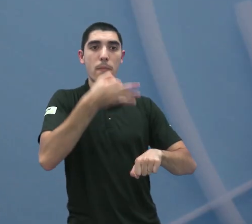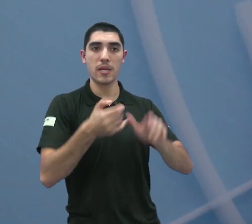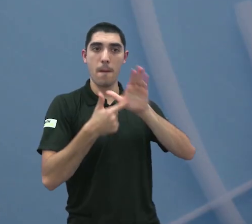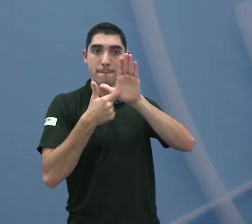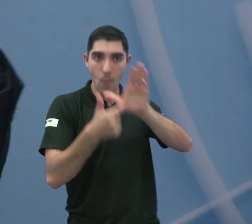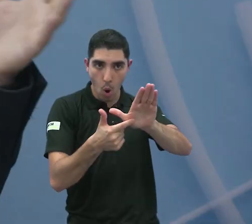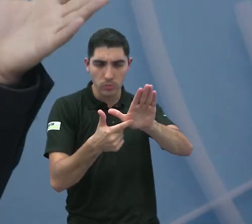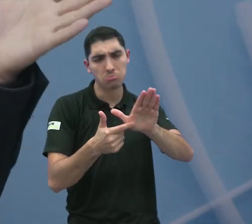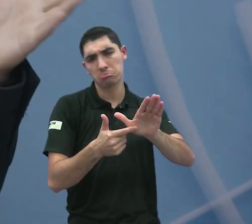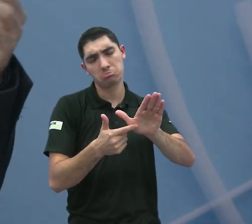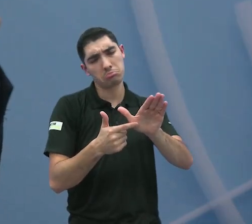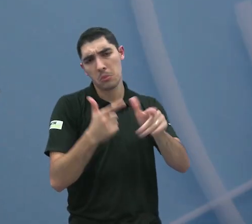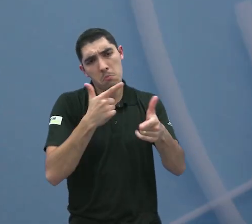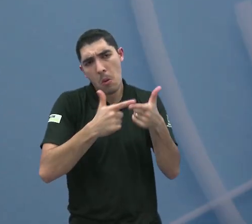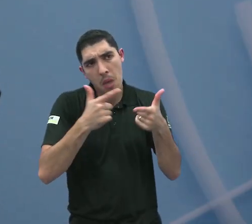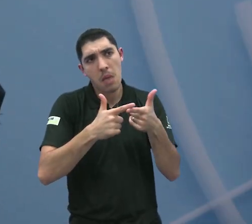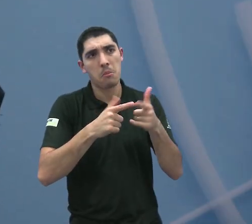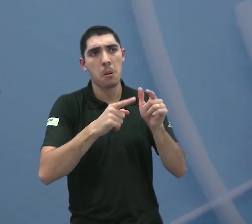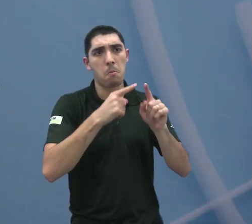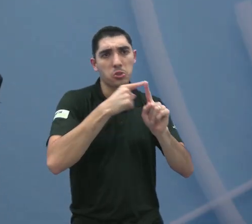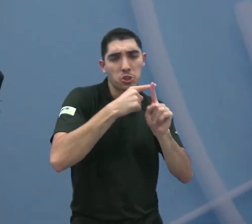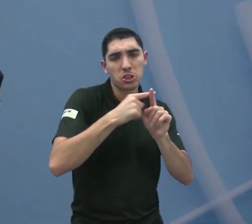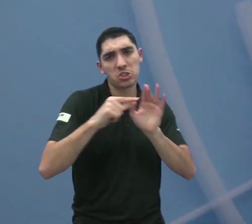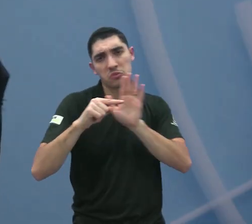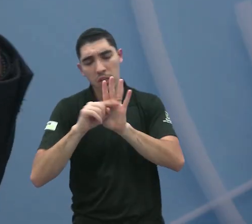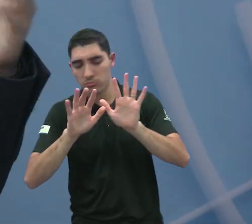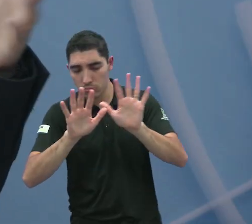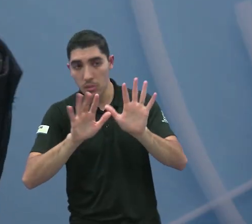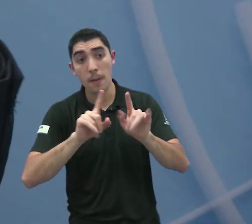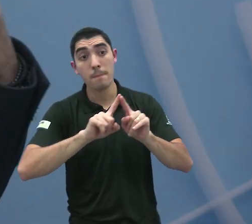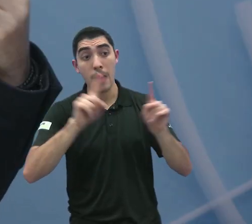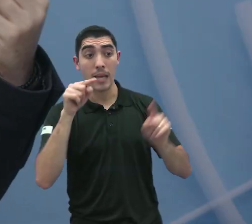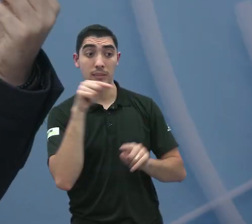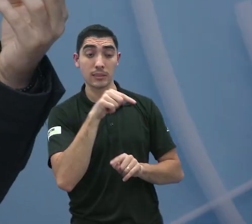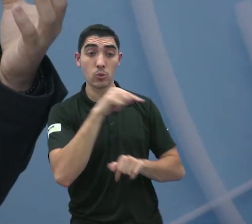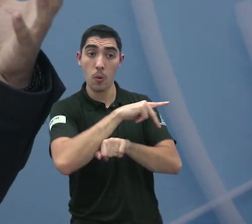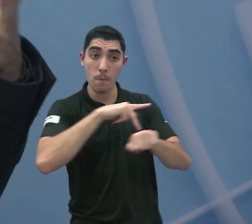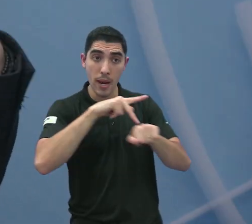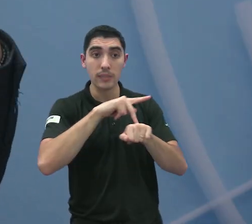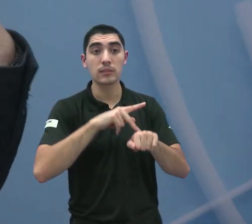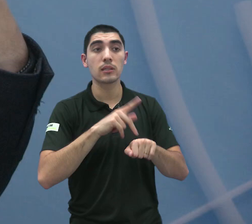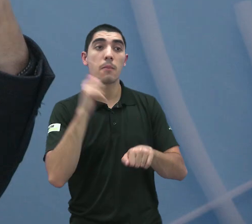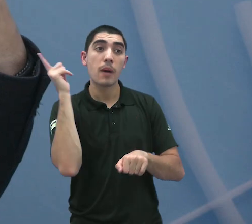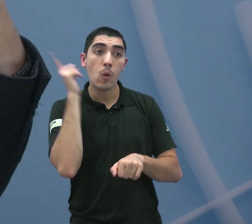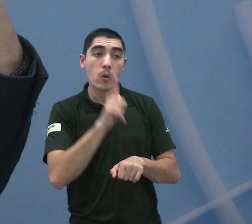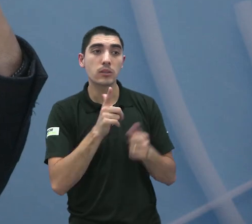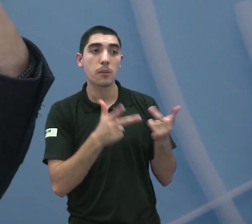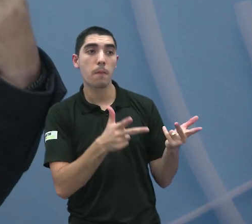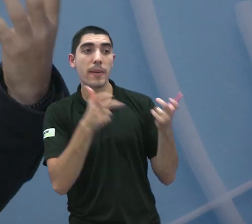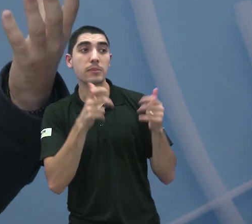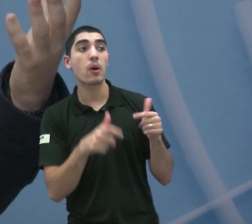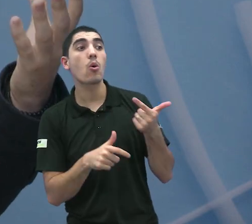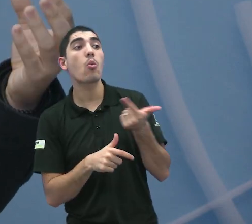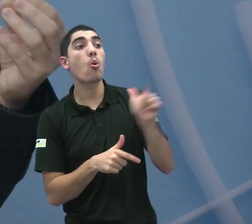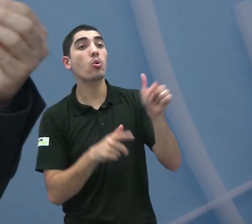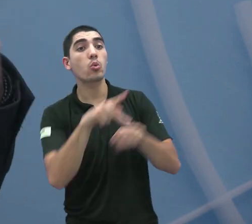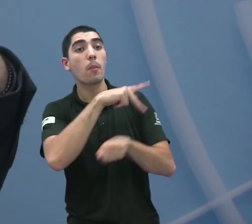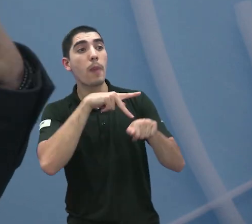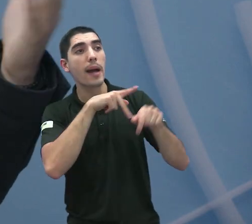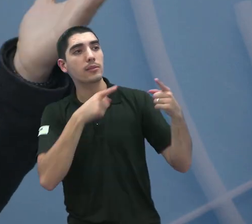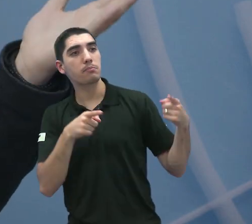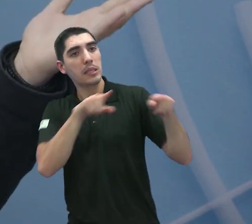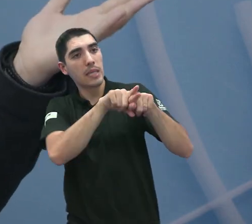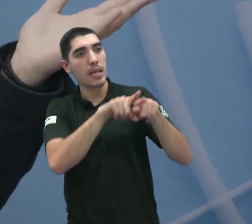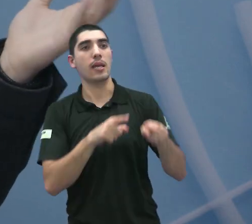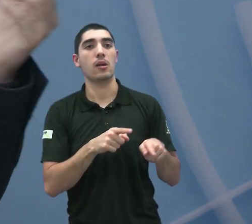e, independente do resultado, como sim, a gente disse, ele também reconhece pares, o assunto ganha força para